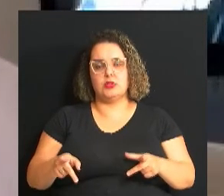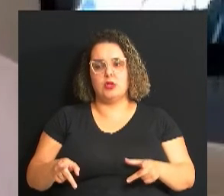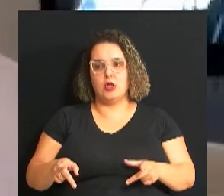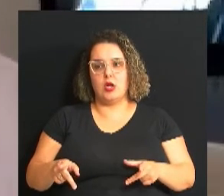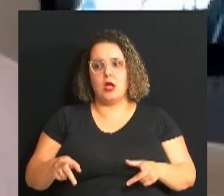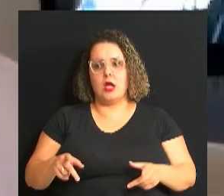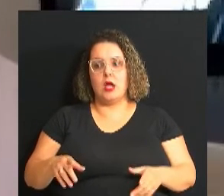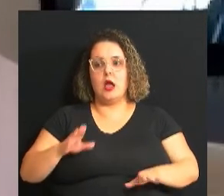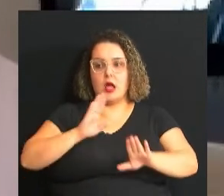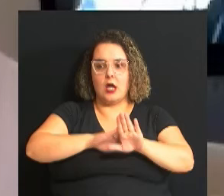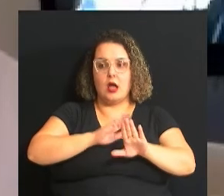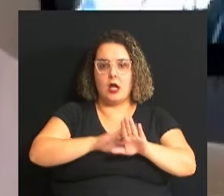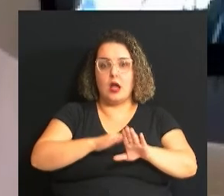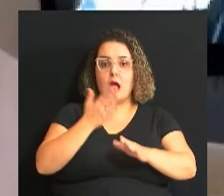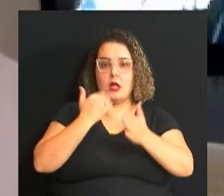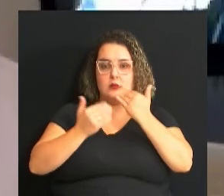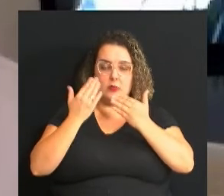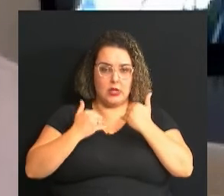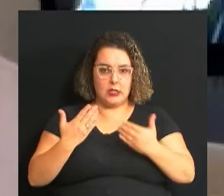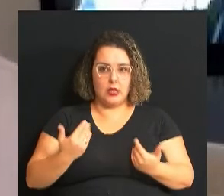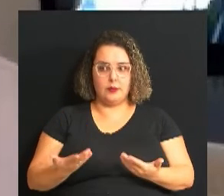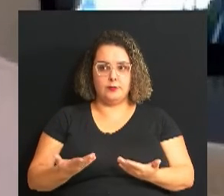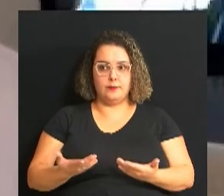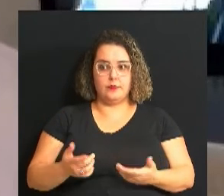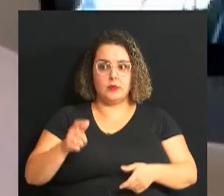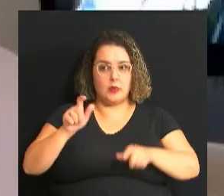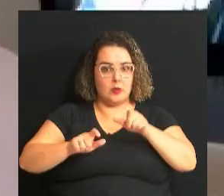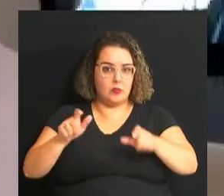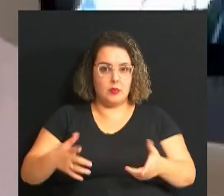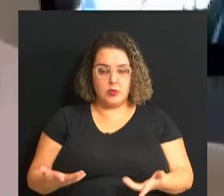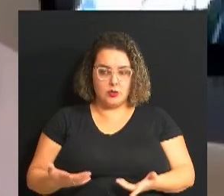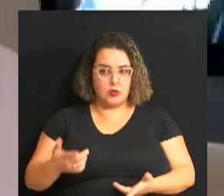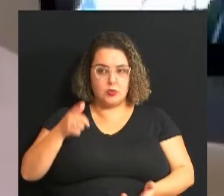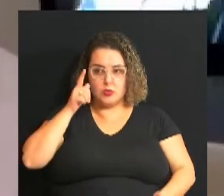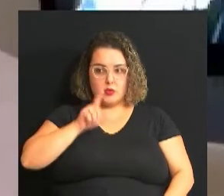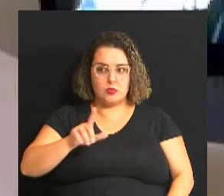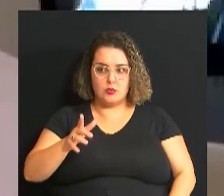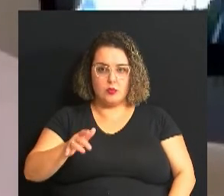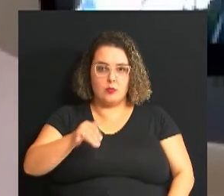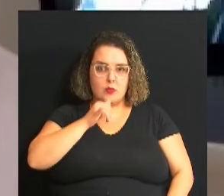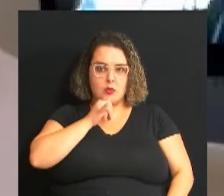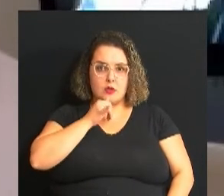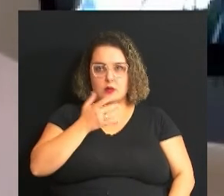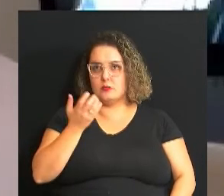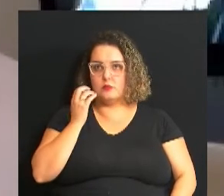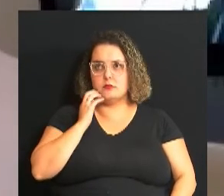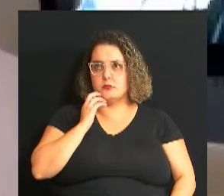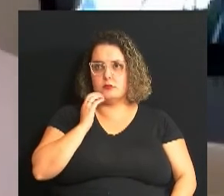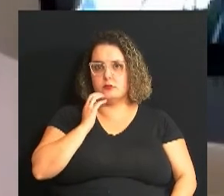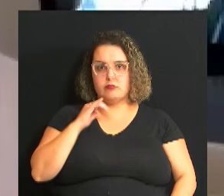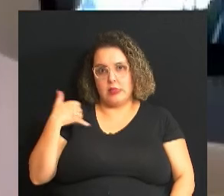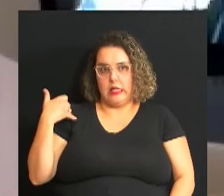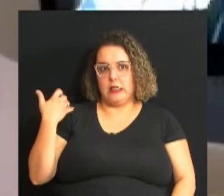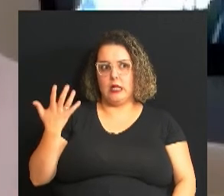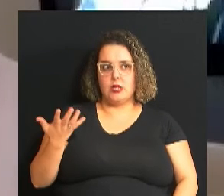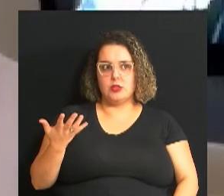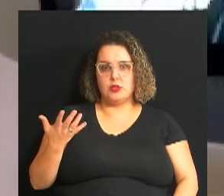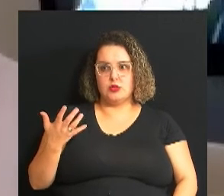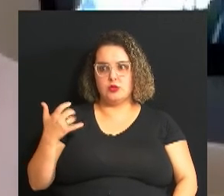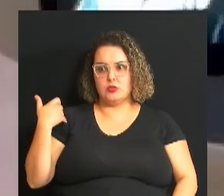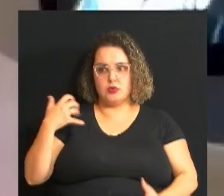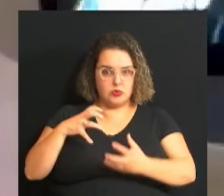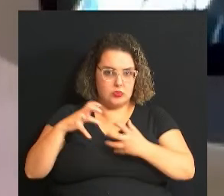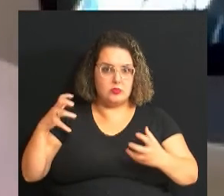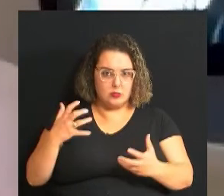função alimentar. Tem pessoas que não conseguem, por exemplo, por idade, por velhice, ou